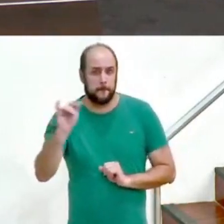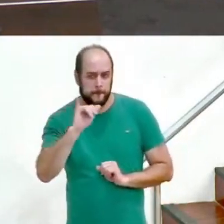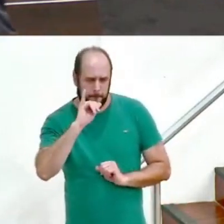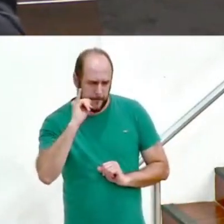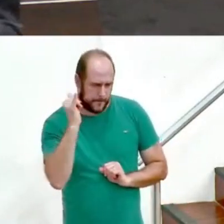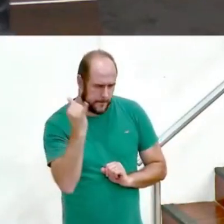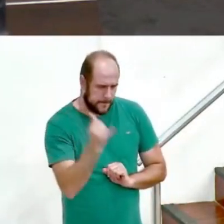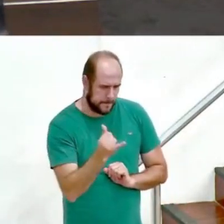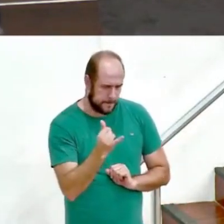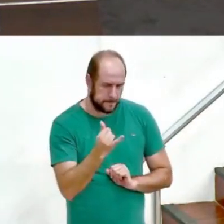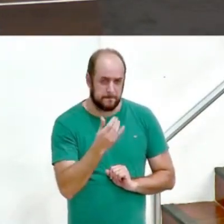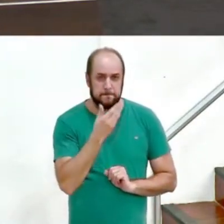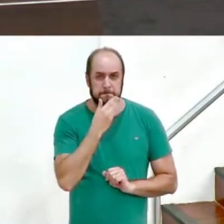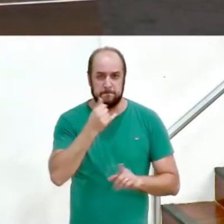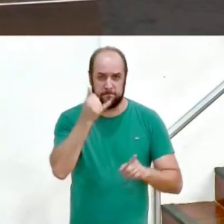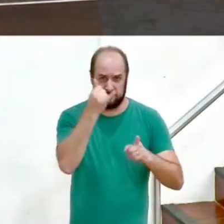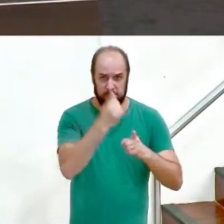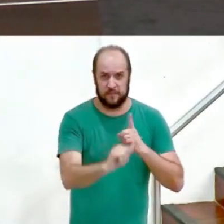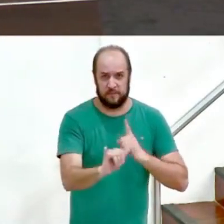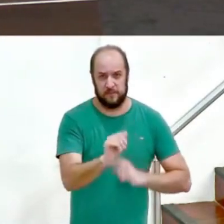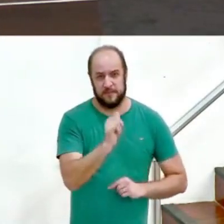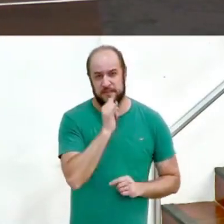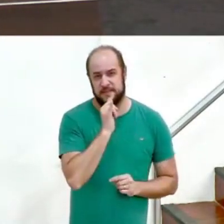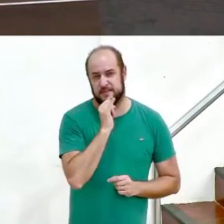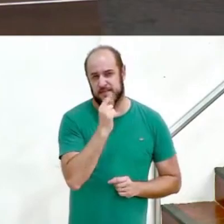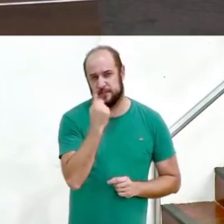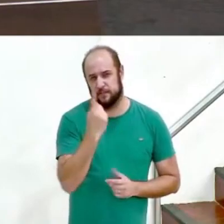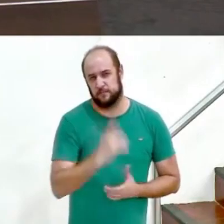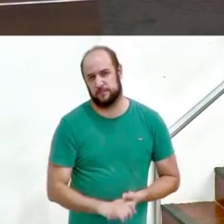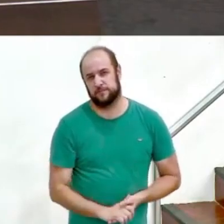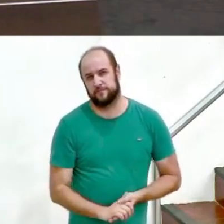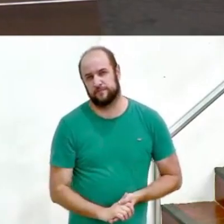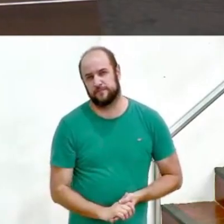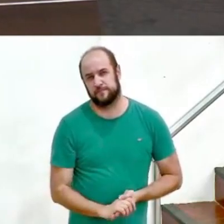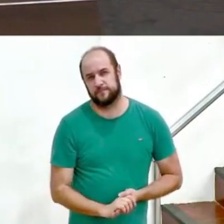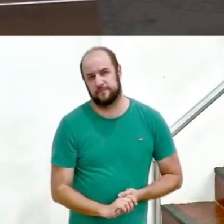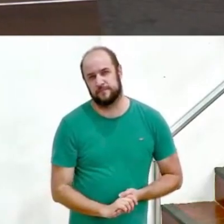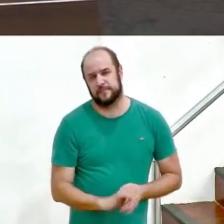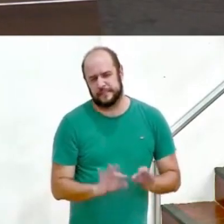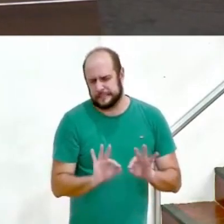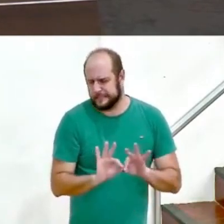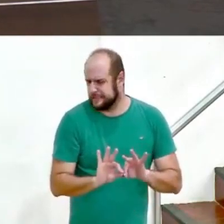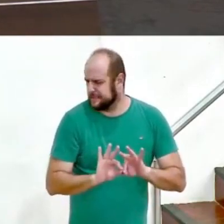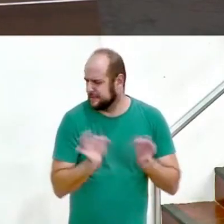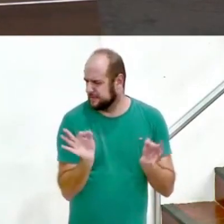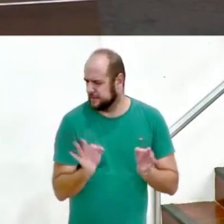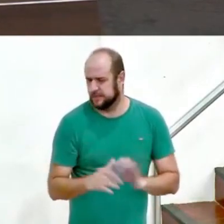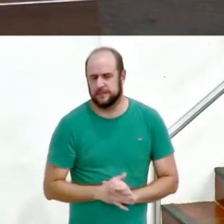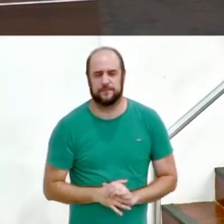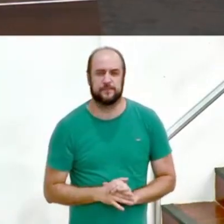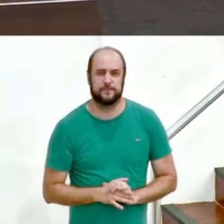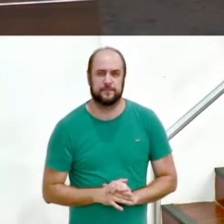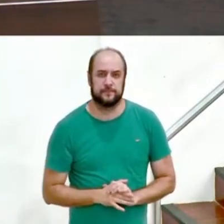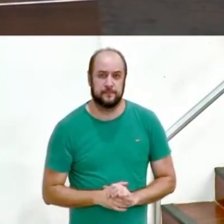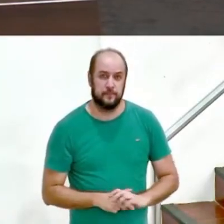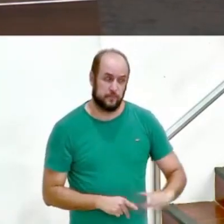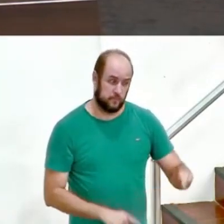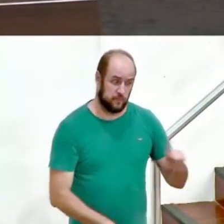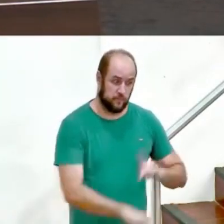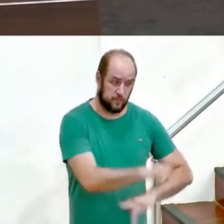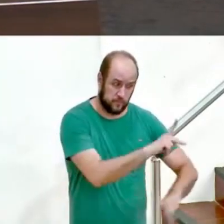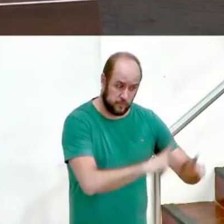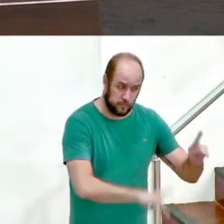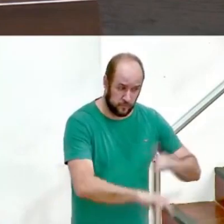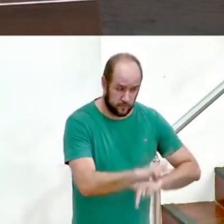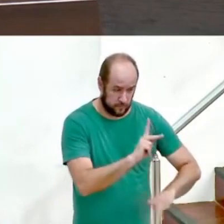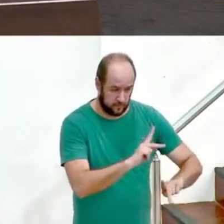através do seu profeta com este primeiro exemplo? O ponto é simples. Essa nação e toda